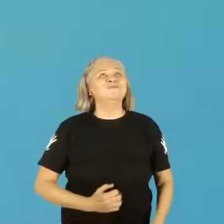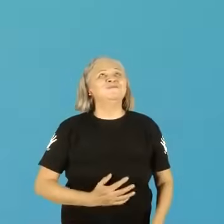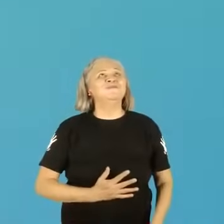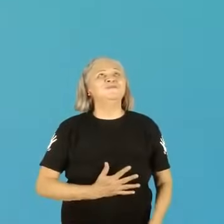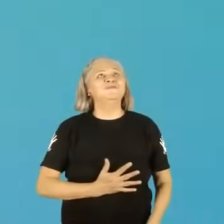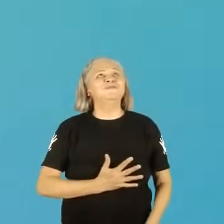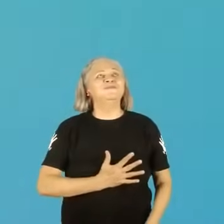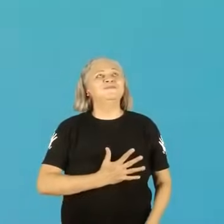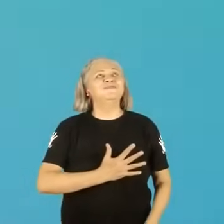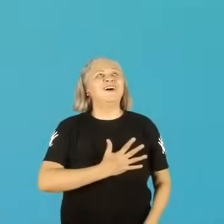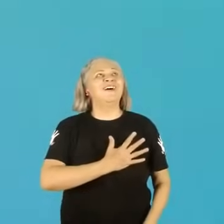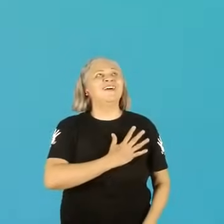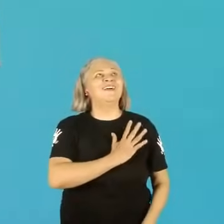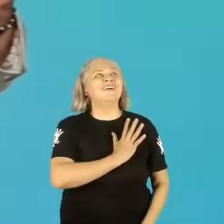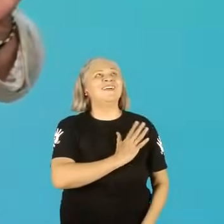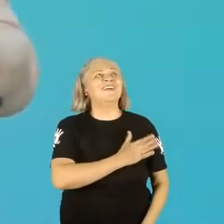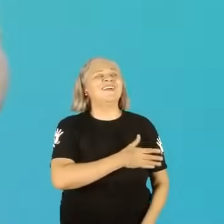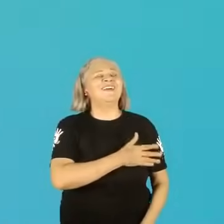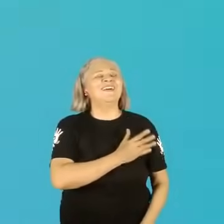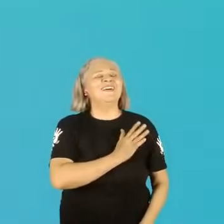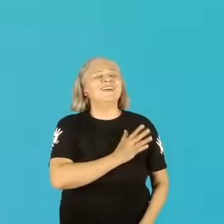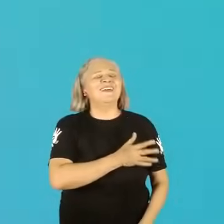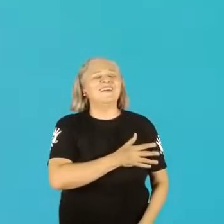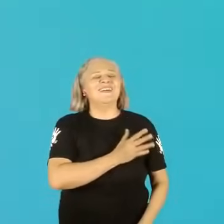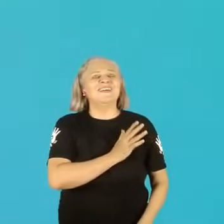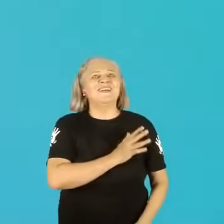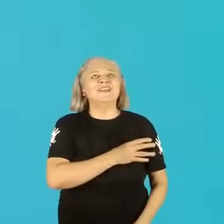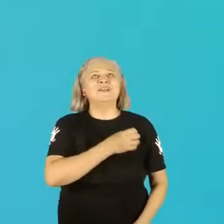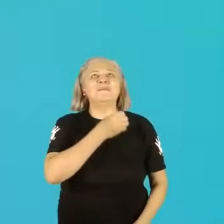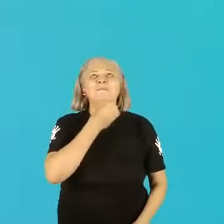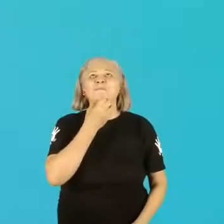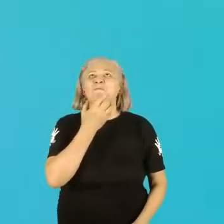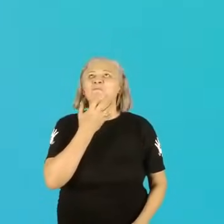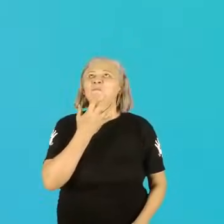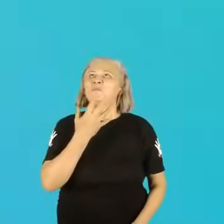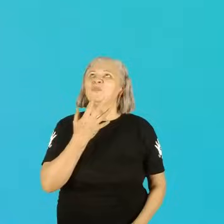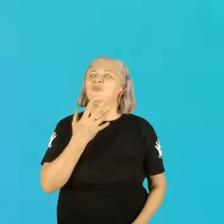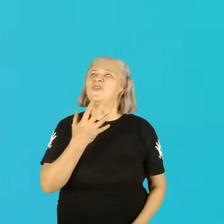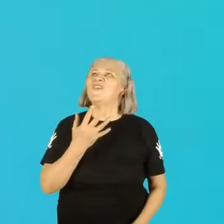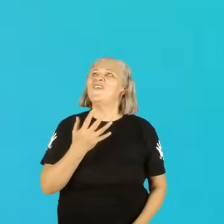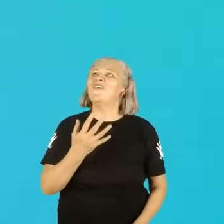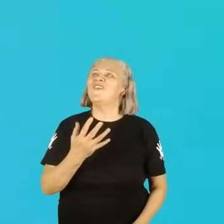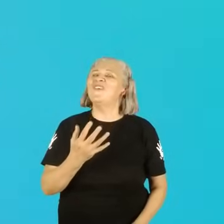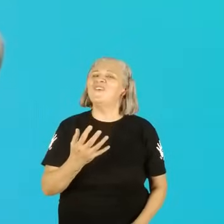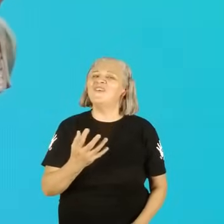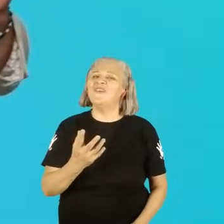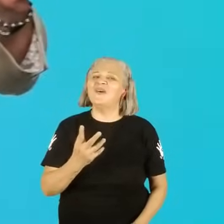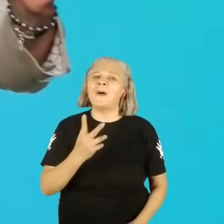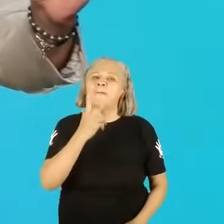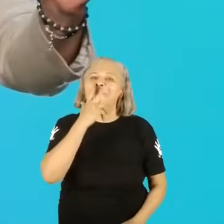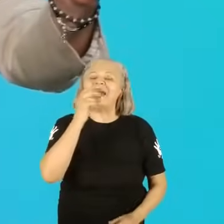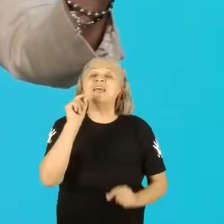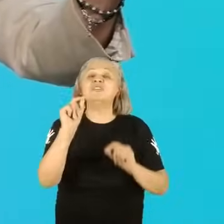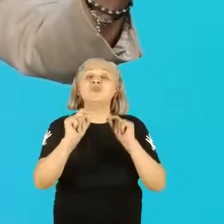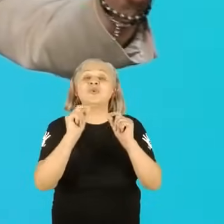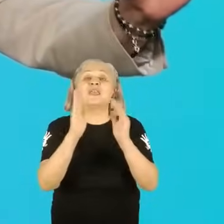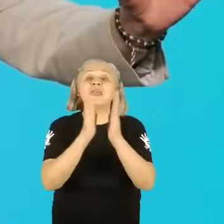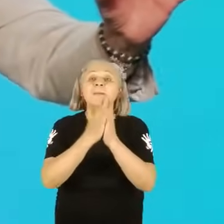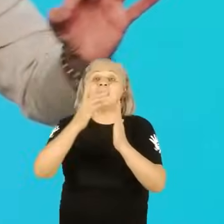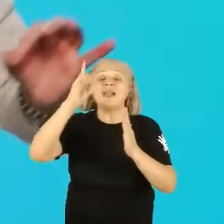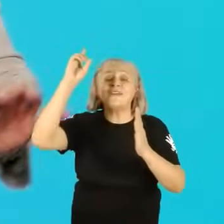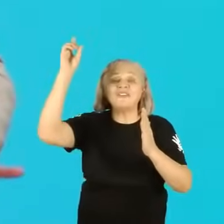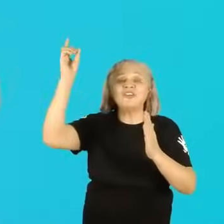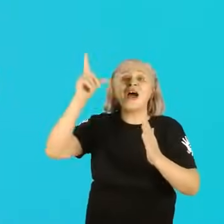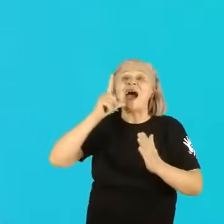coração. Meus irmãos, a palavra de Deus é como água sobre uma terra